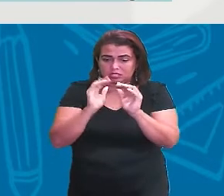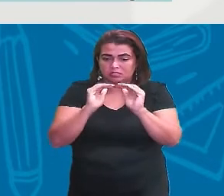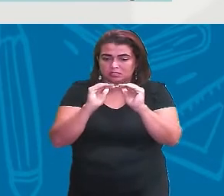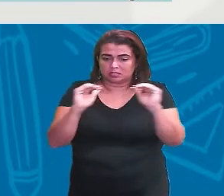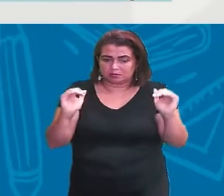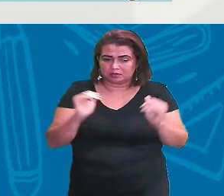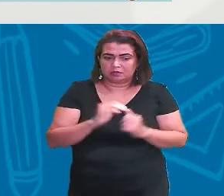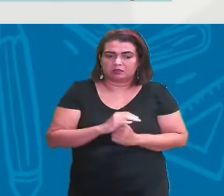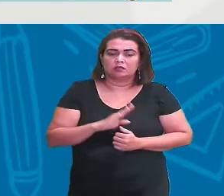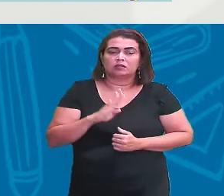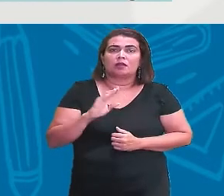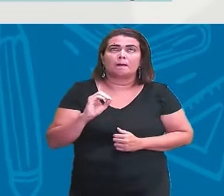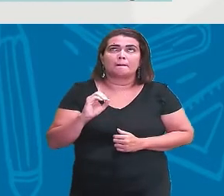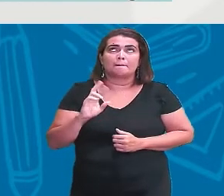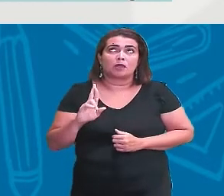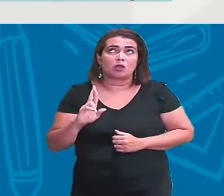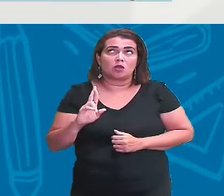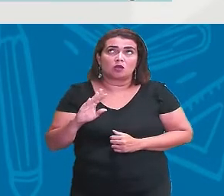Ó,